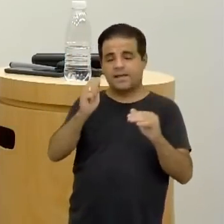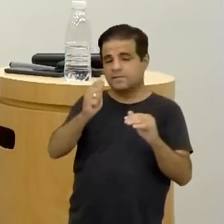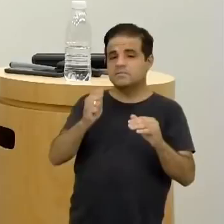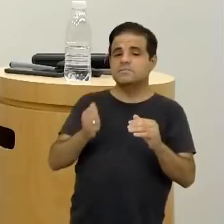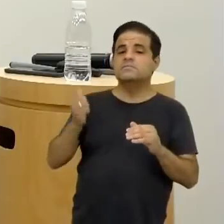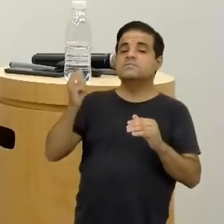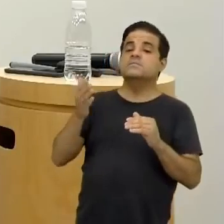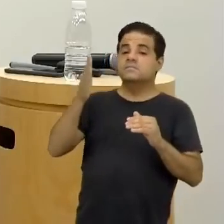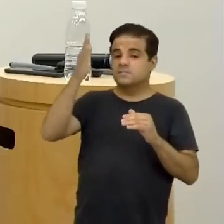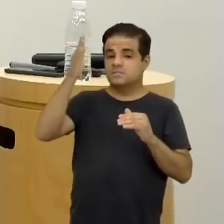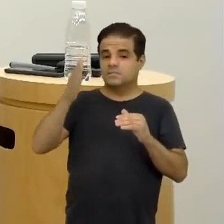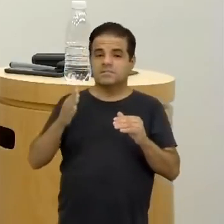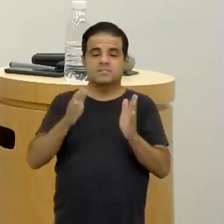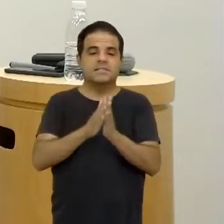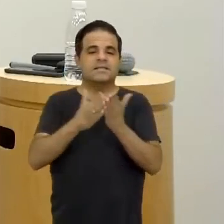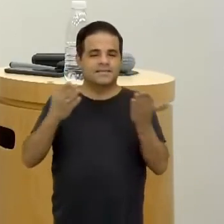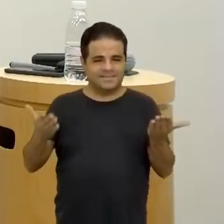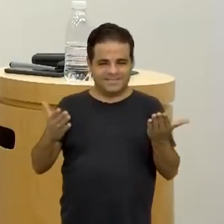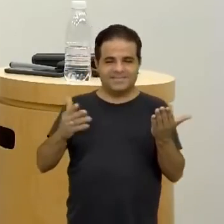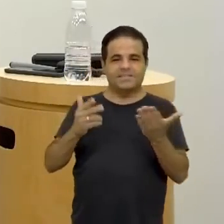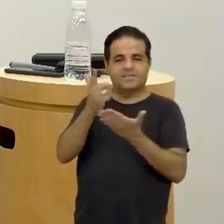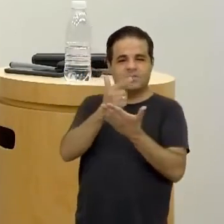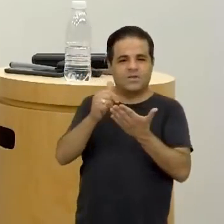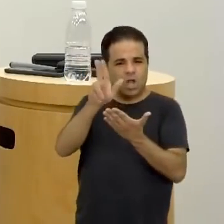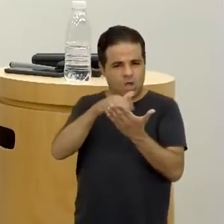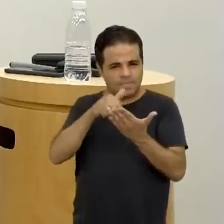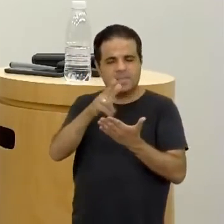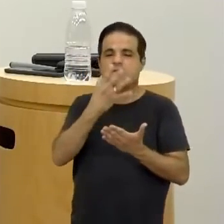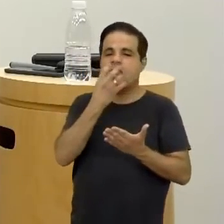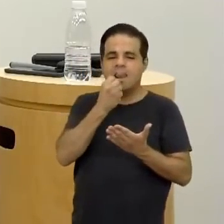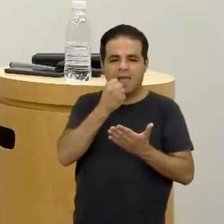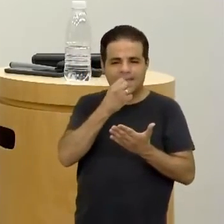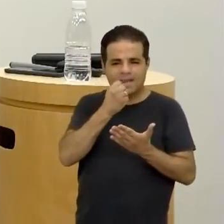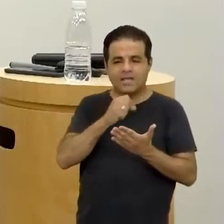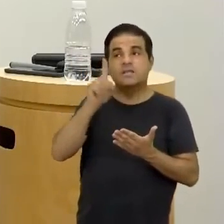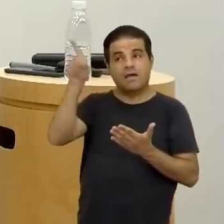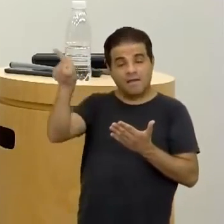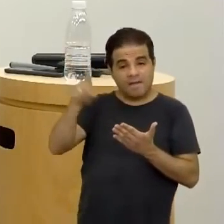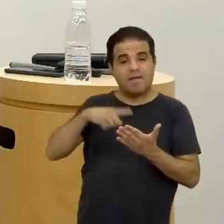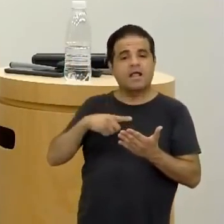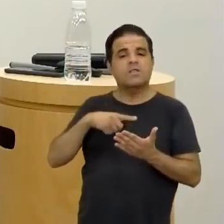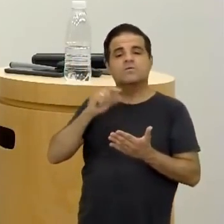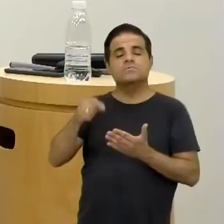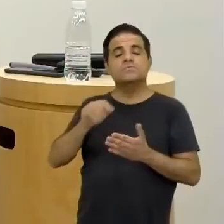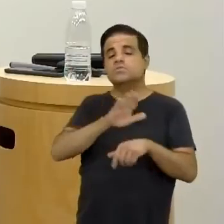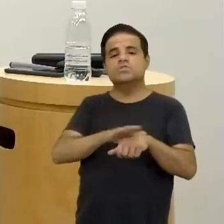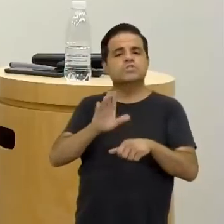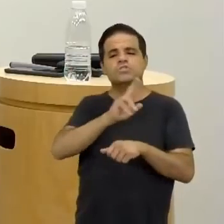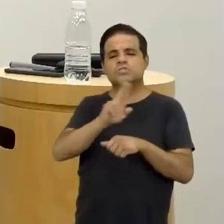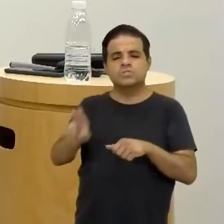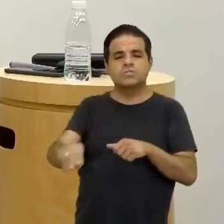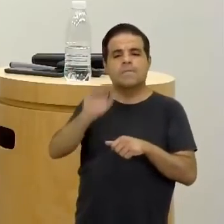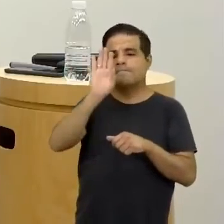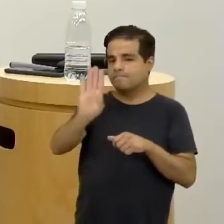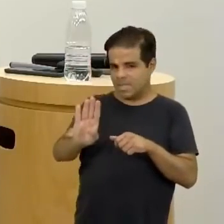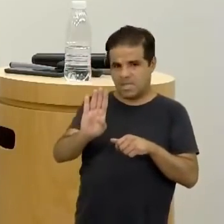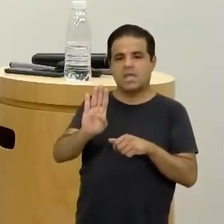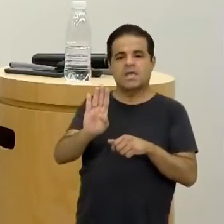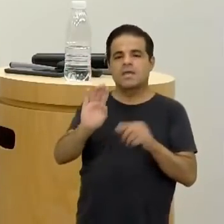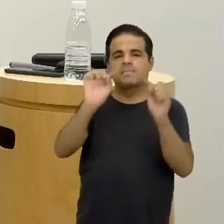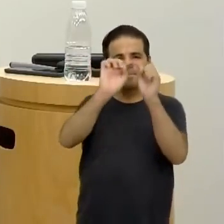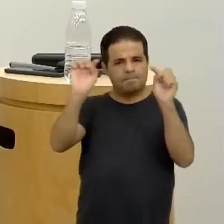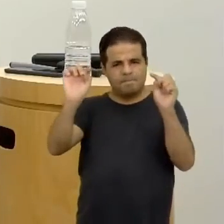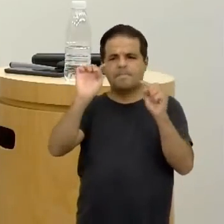e este lado pequenininho que eu tô pintando de laranja que não sei se dá para ver este lado aqui eu vou chamar de bebê o